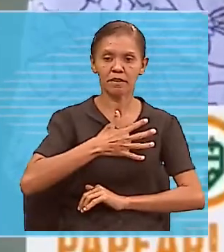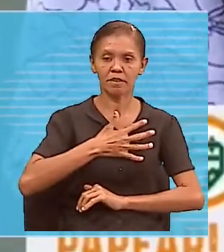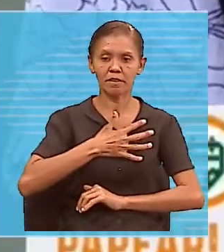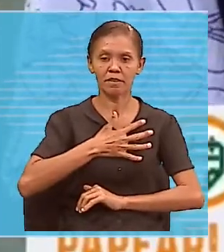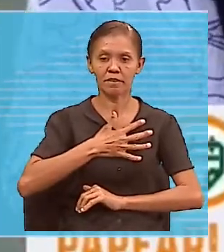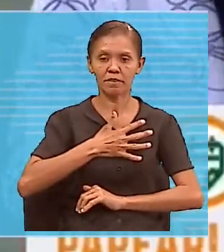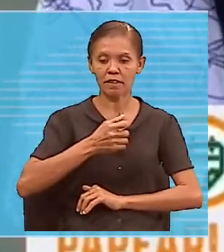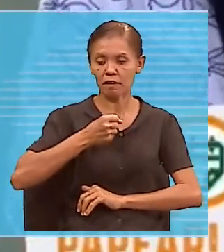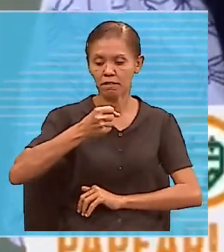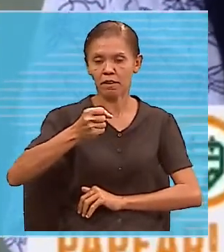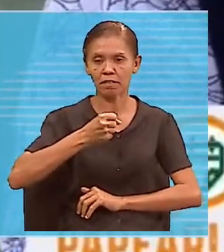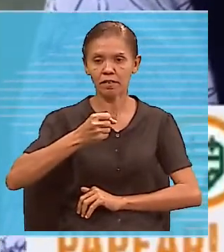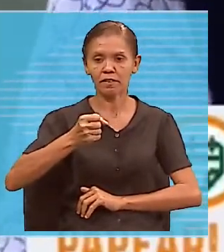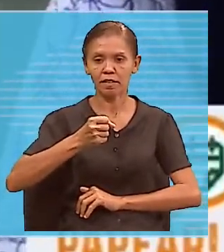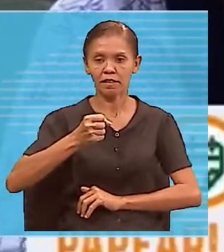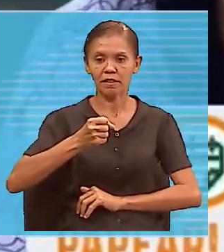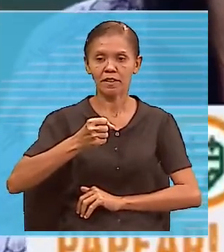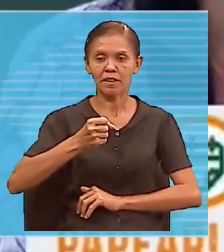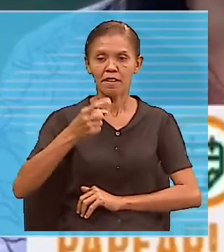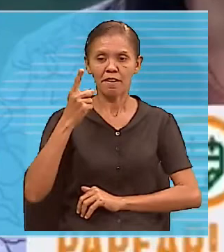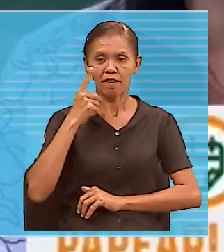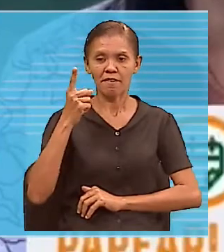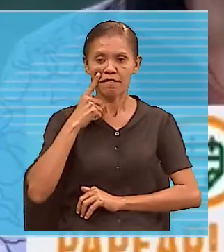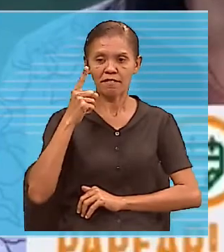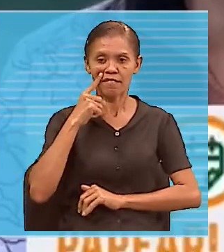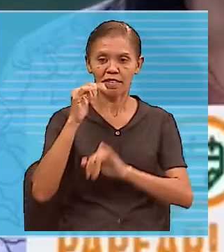Muito obrigada.